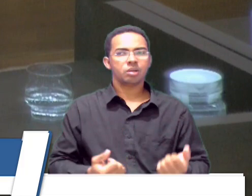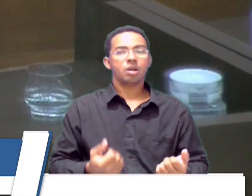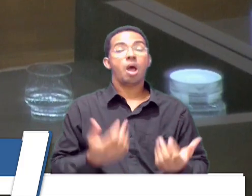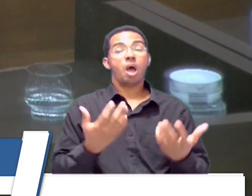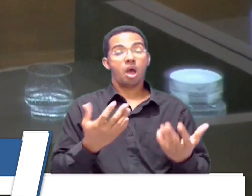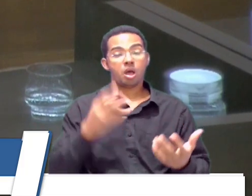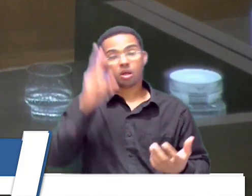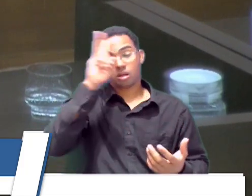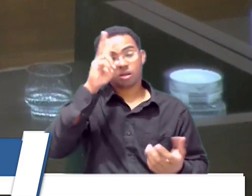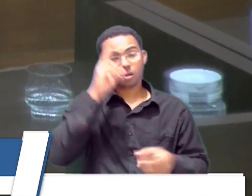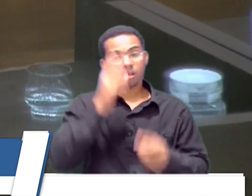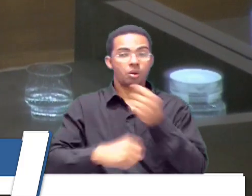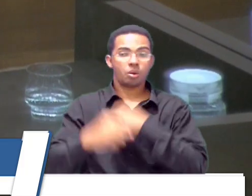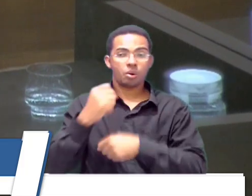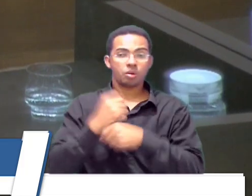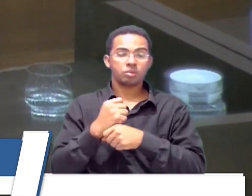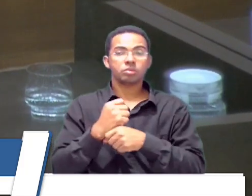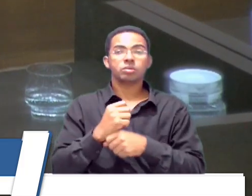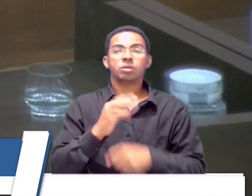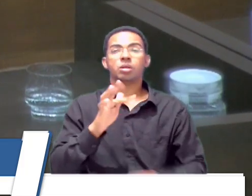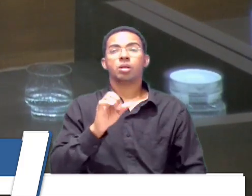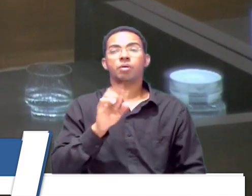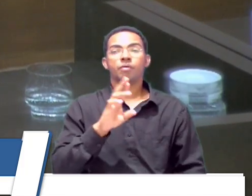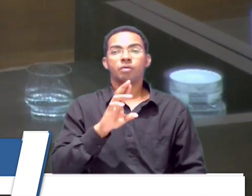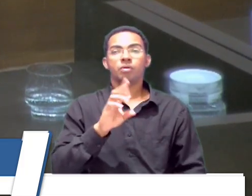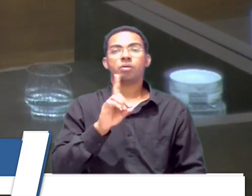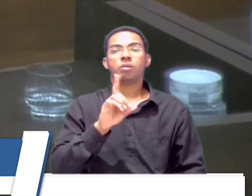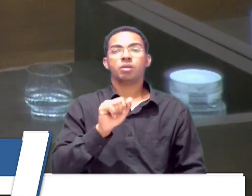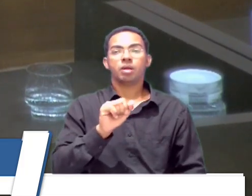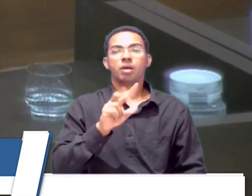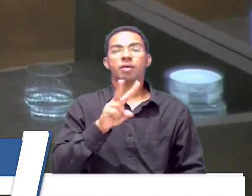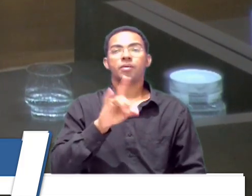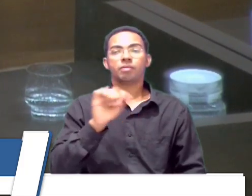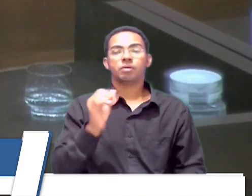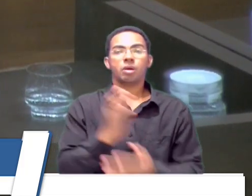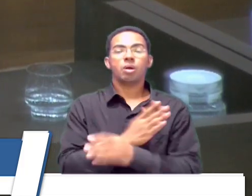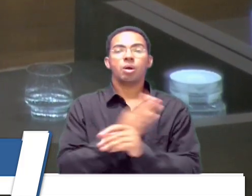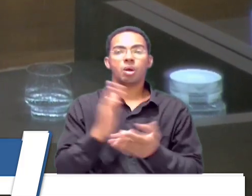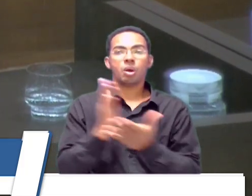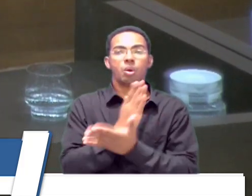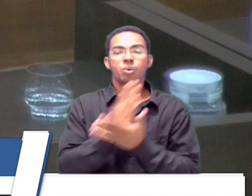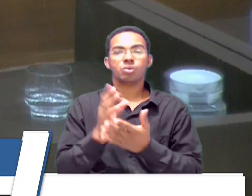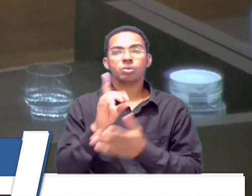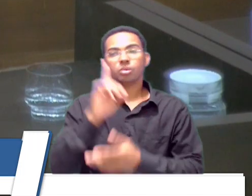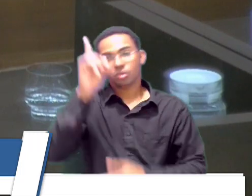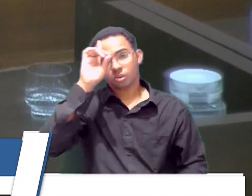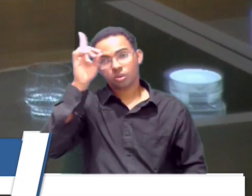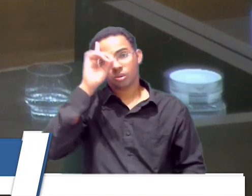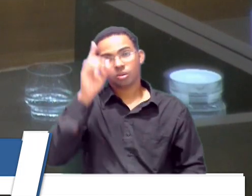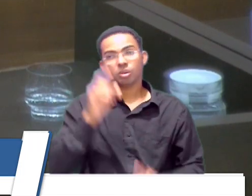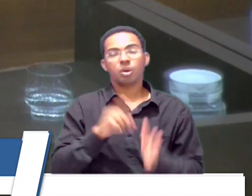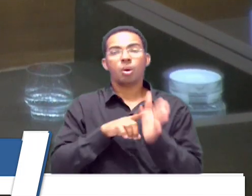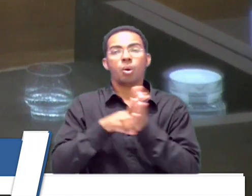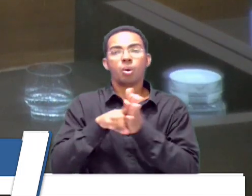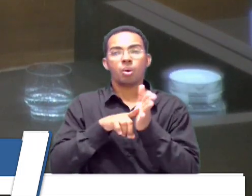alguns anos atrás, quando a Flor da Vida foi lacrada durante alguns dias, por conta de um inquérito judicial.